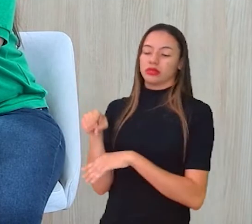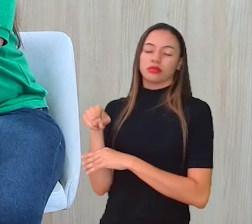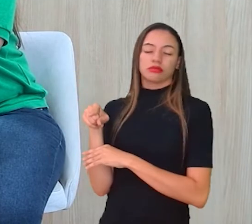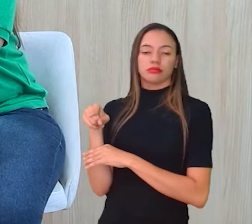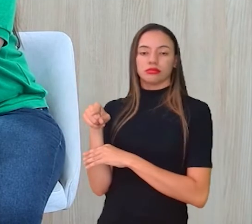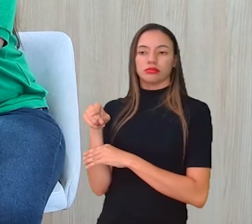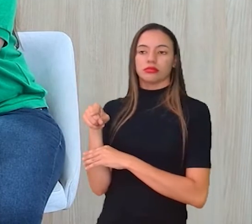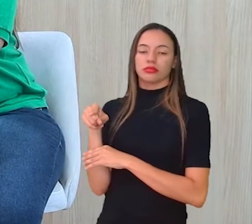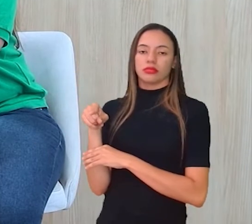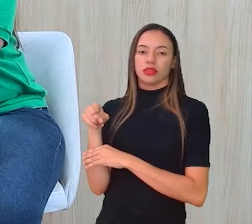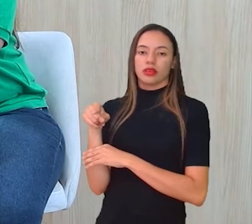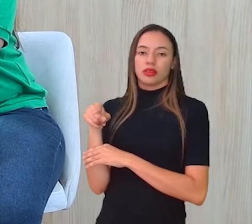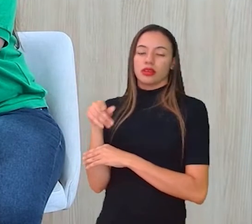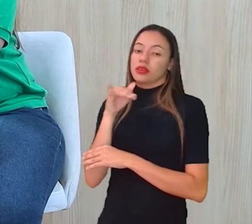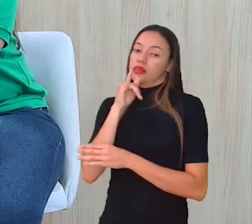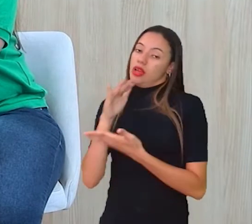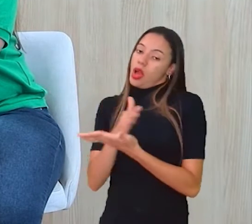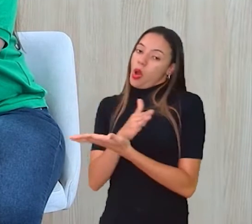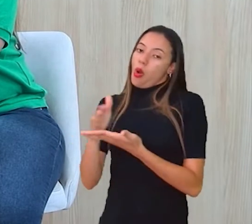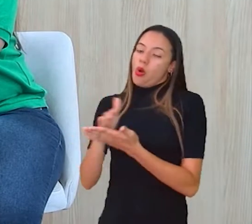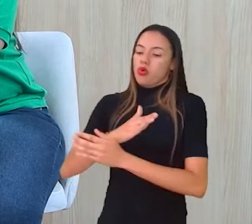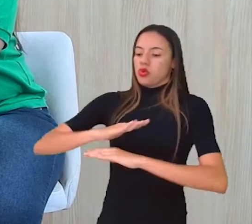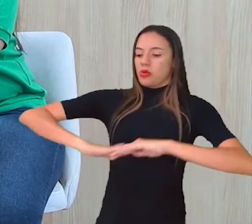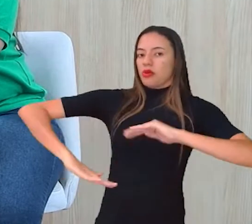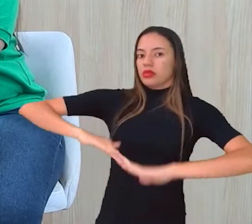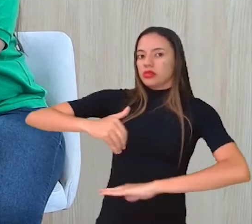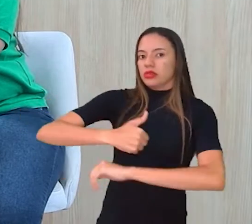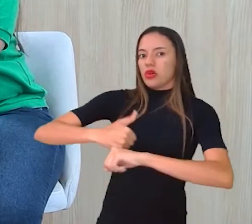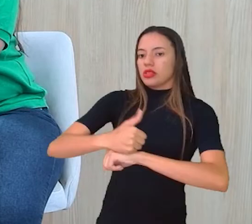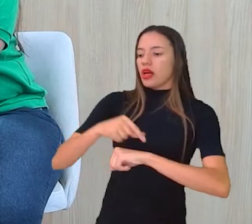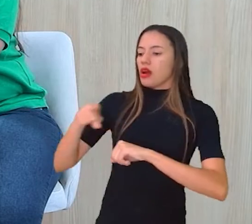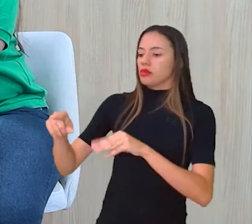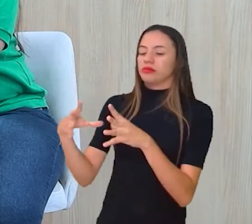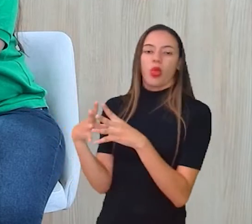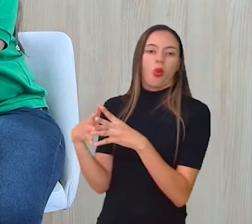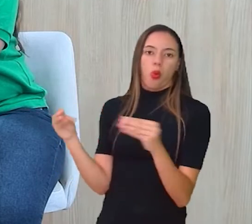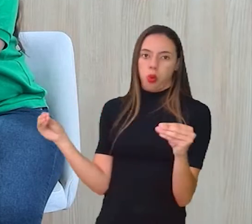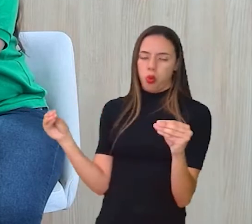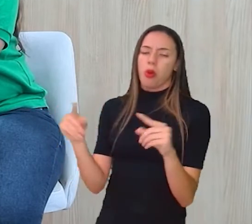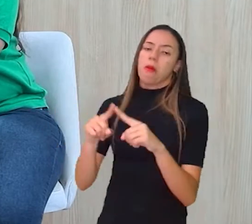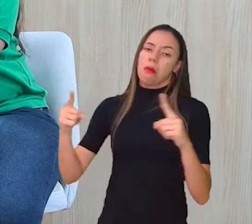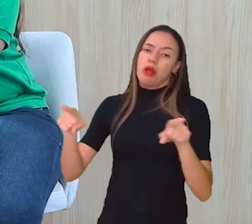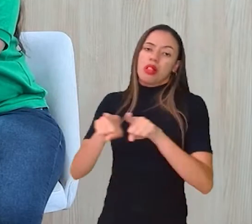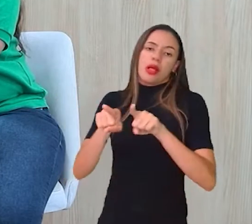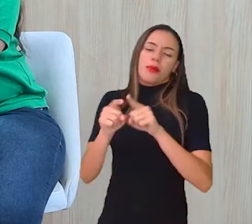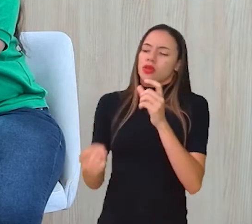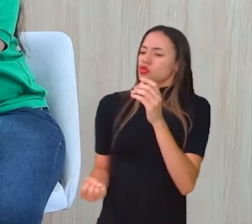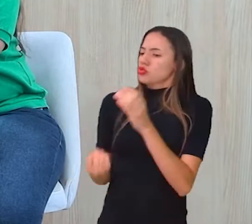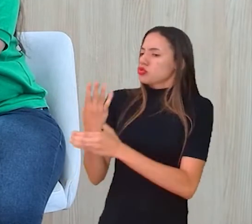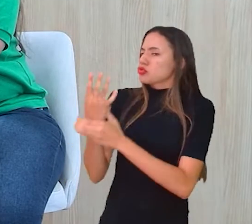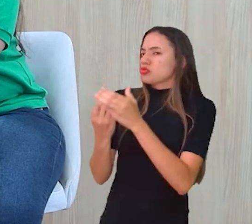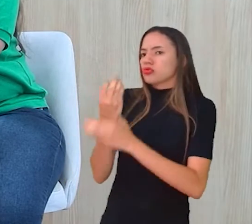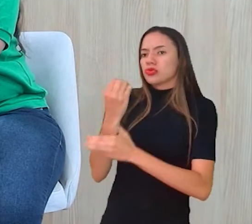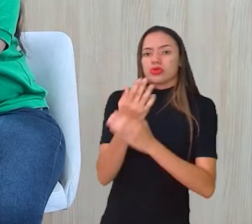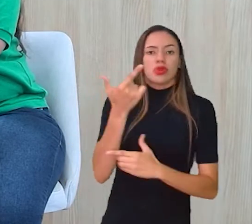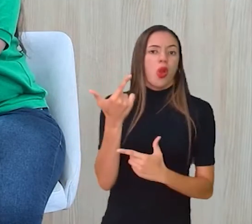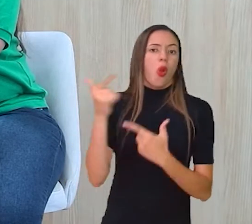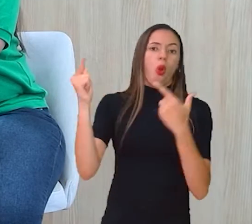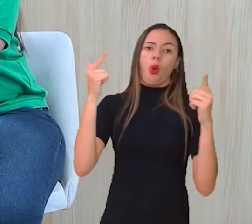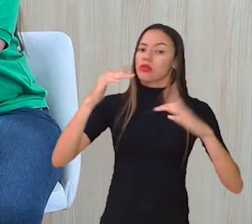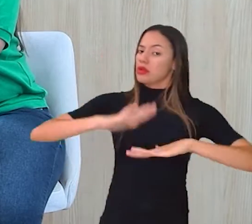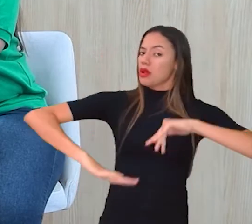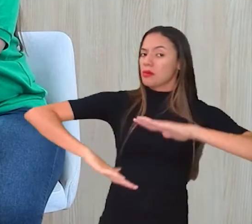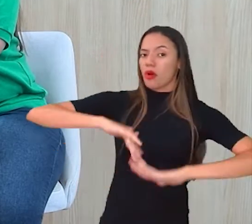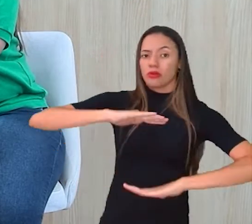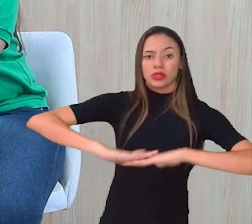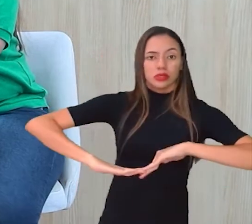acabam fazendo com que algumas atividades profissionais deixem de existir, mas que surgem outras